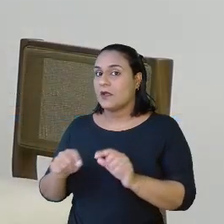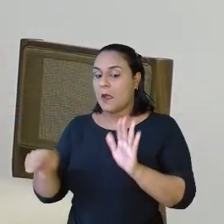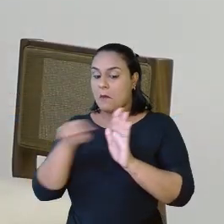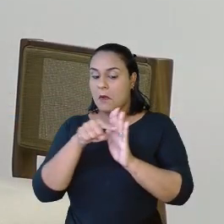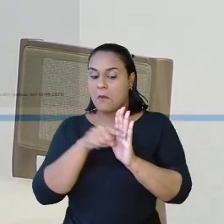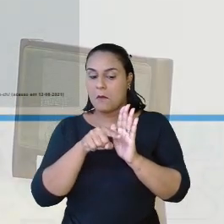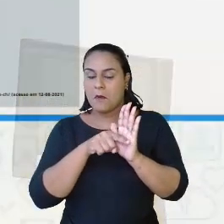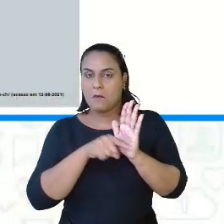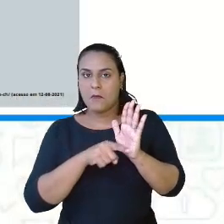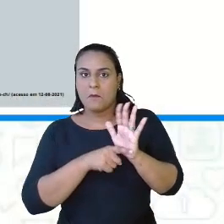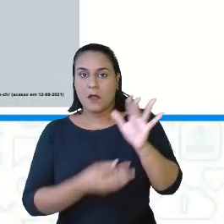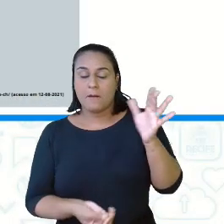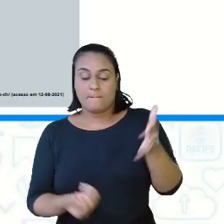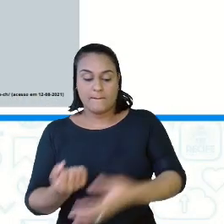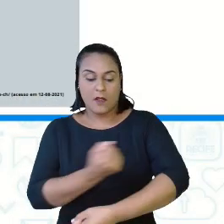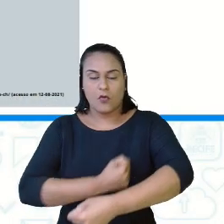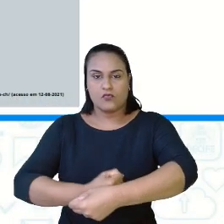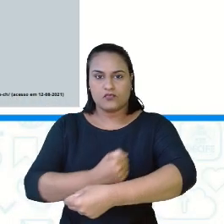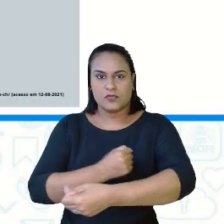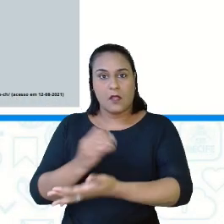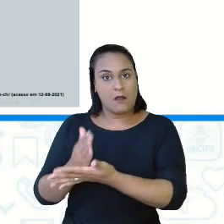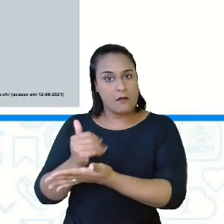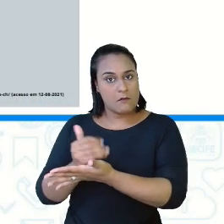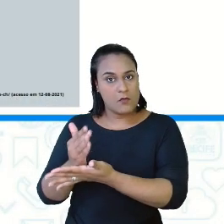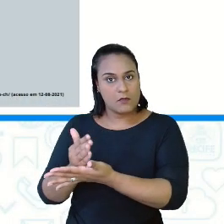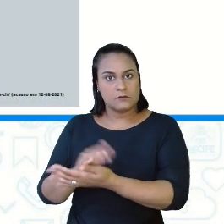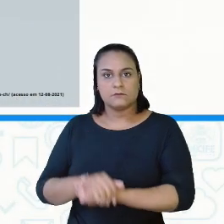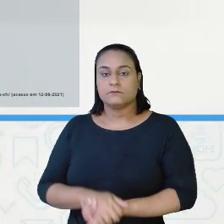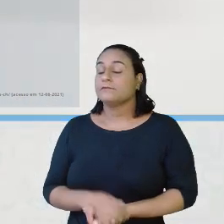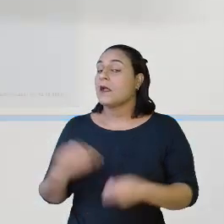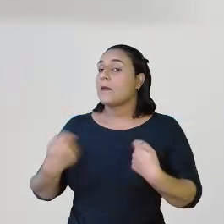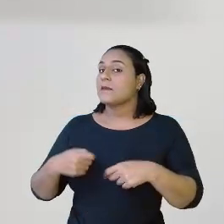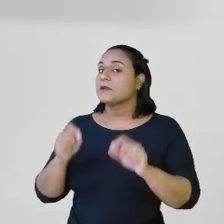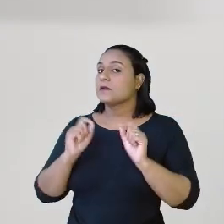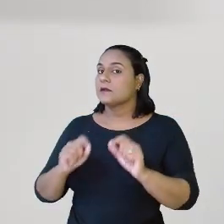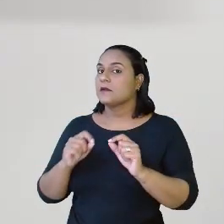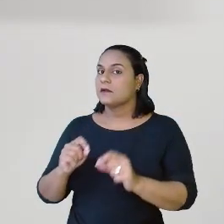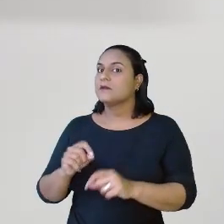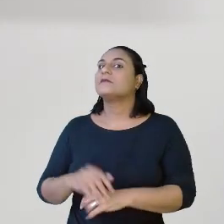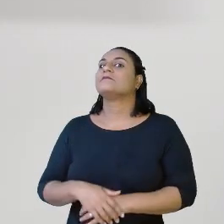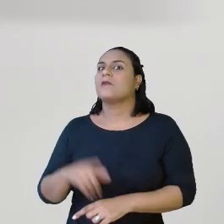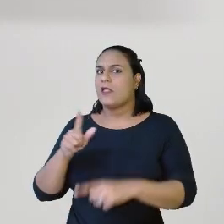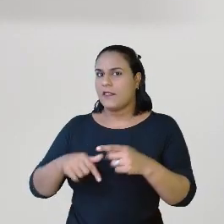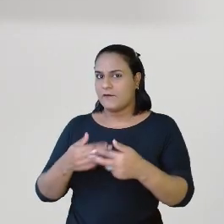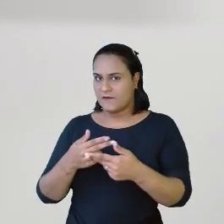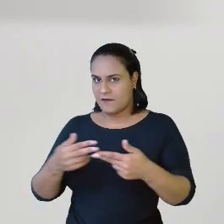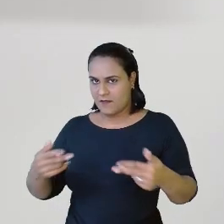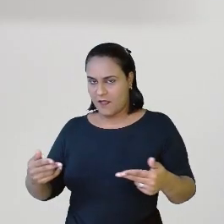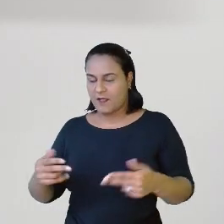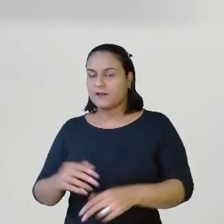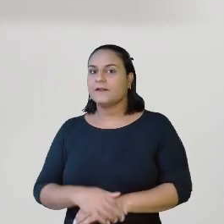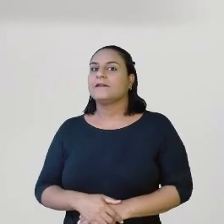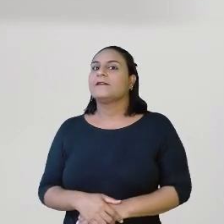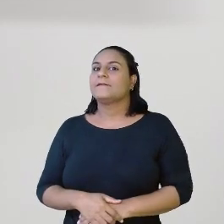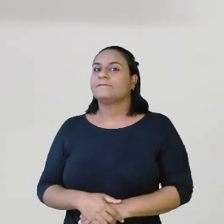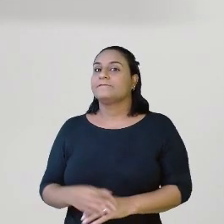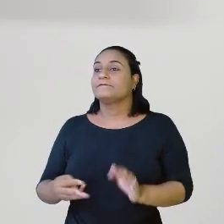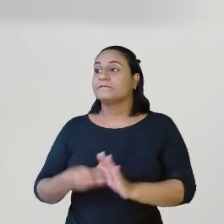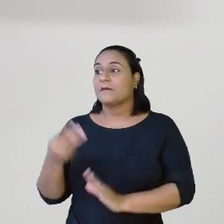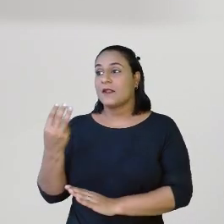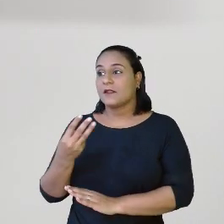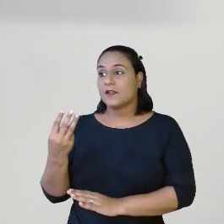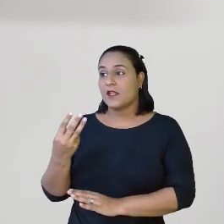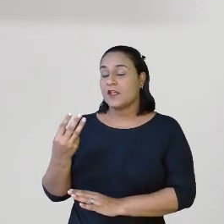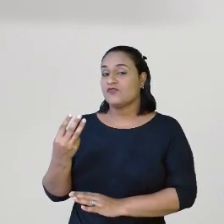esse bolo? Eu vou precisar de quê? Eu vou precisar dos ingredientes, que são 3